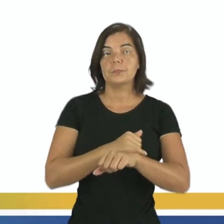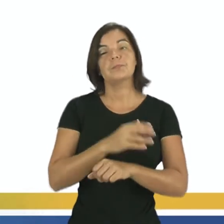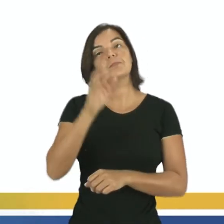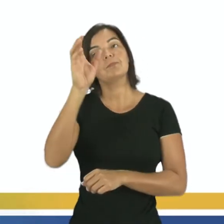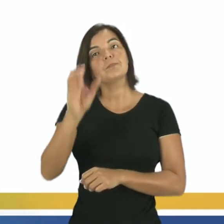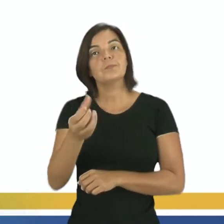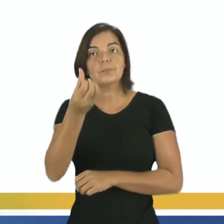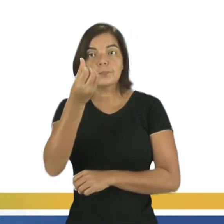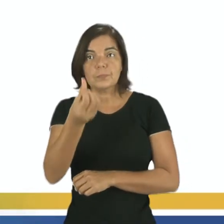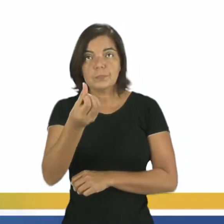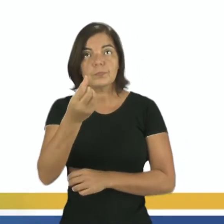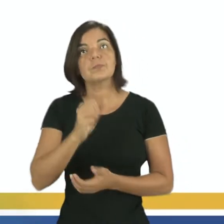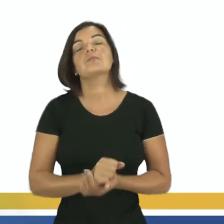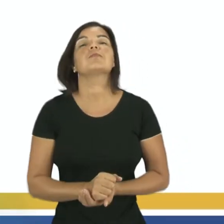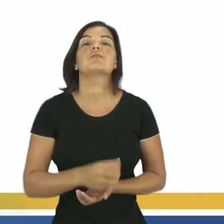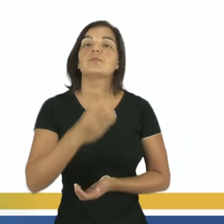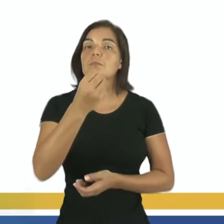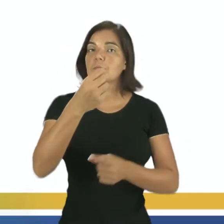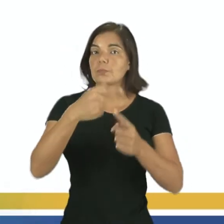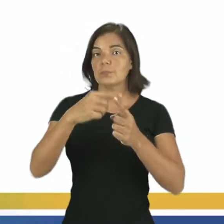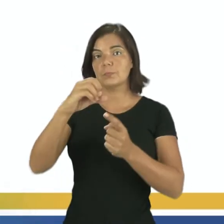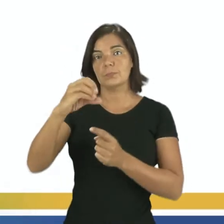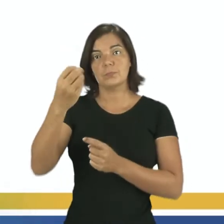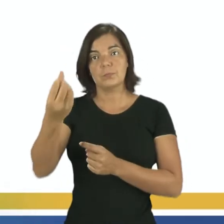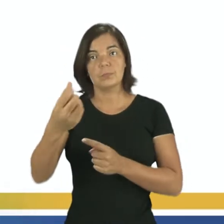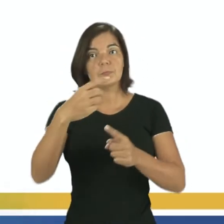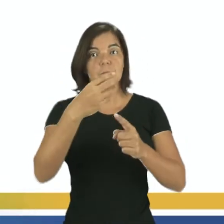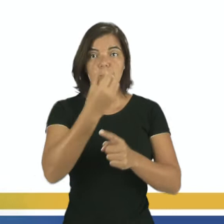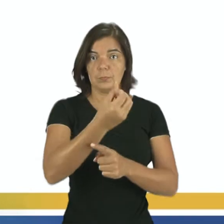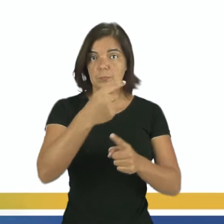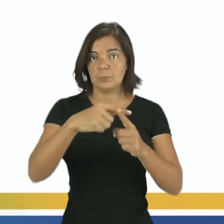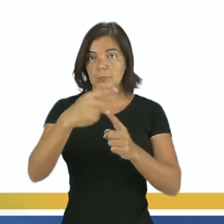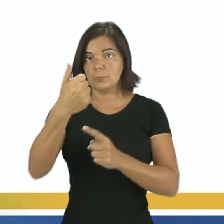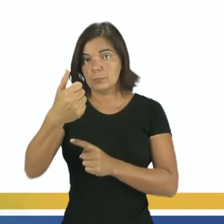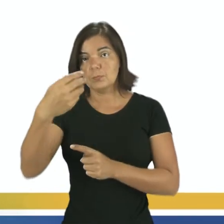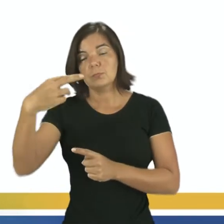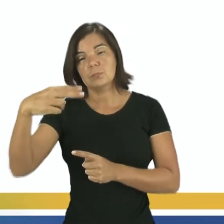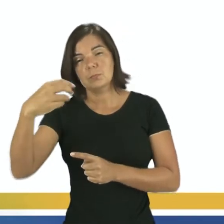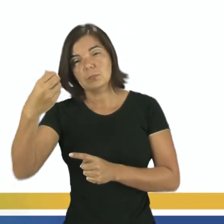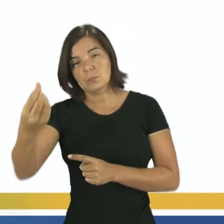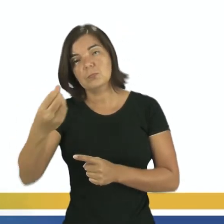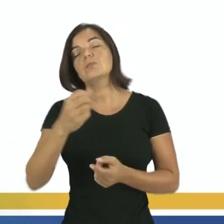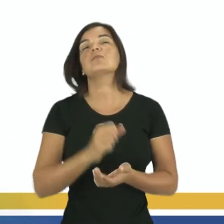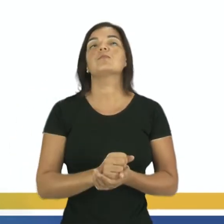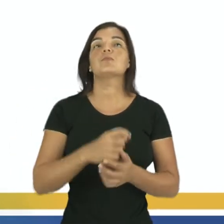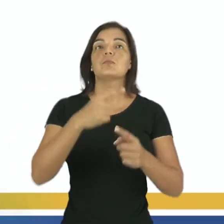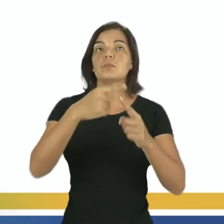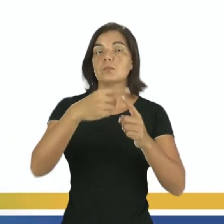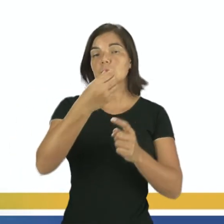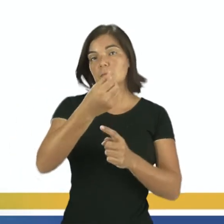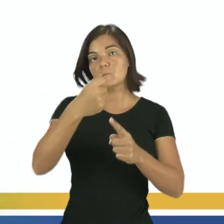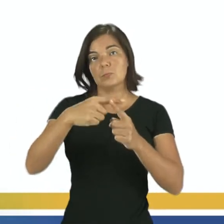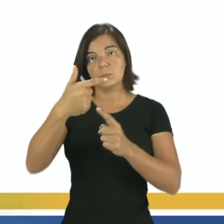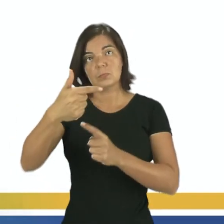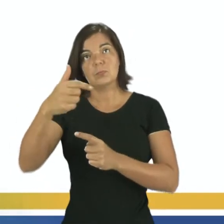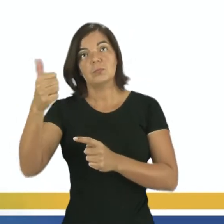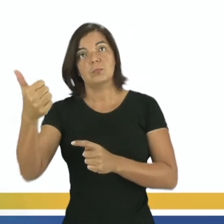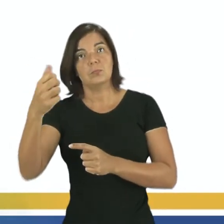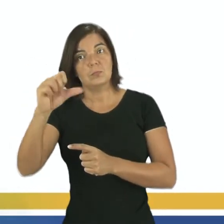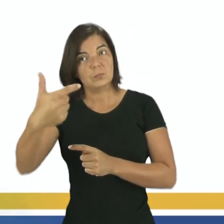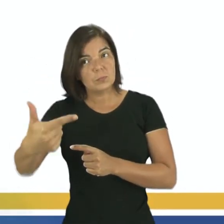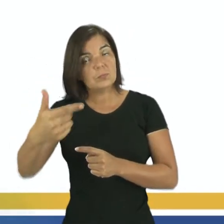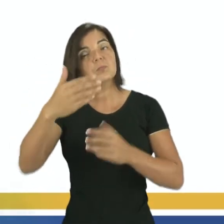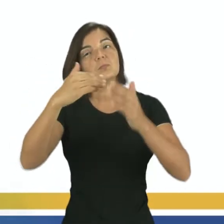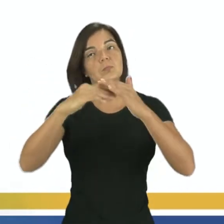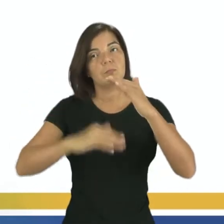temos a tabuada do 6. 6 vezes 0, 0, 6 vezes 1, 6, 6 vezes 2, 12, 6 vezes 3, 18, 6 vezes 4, 24 e